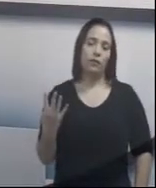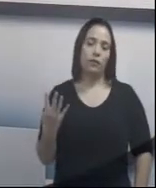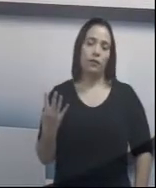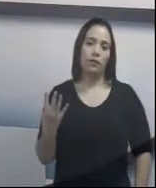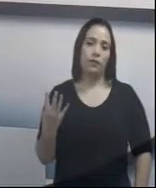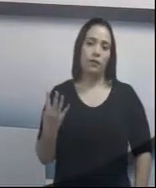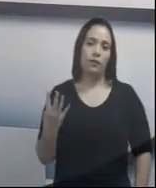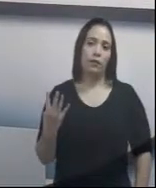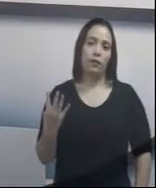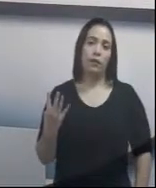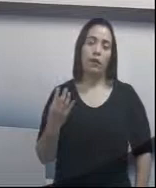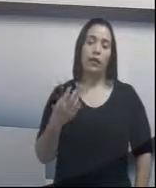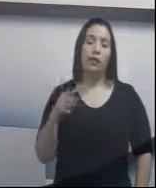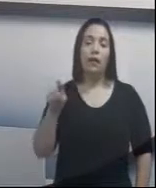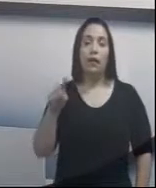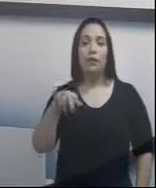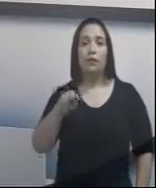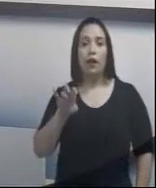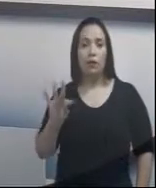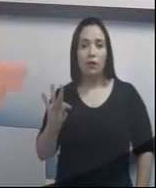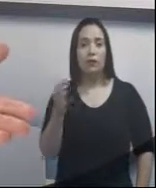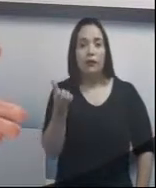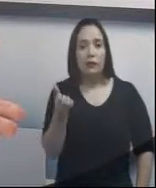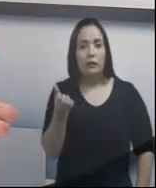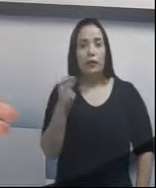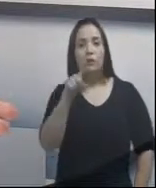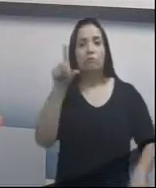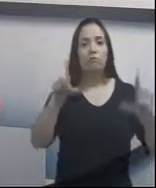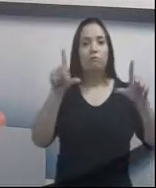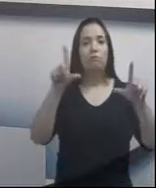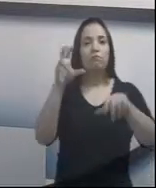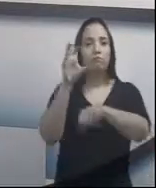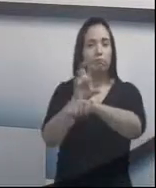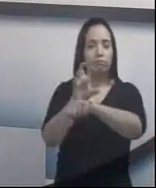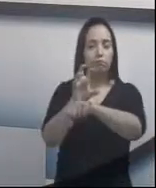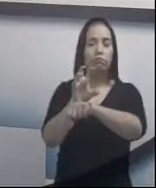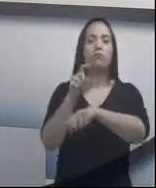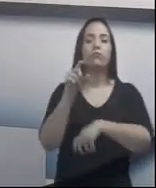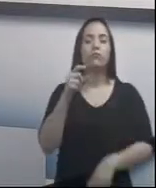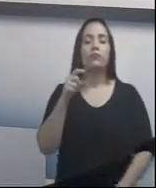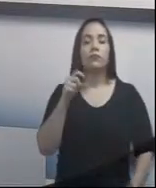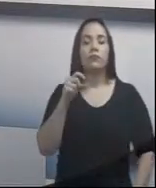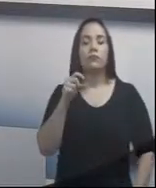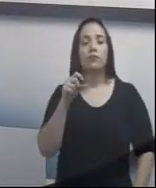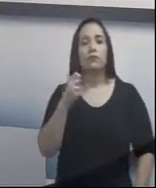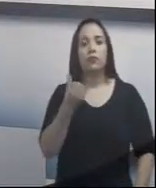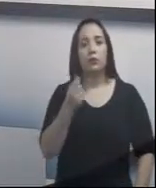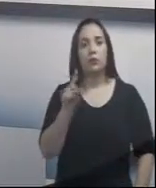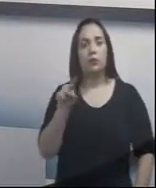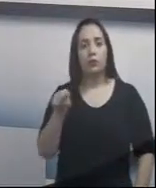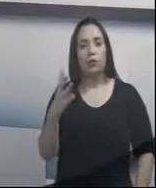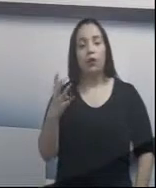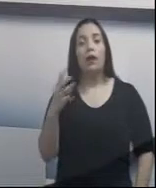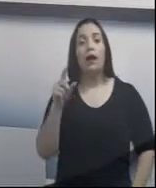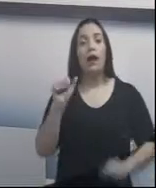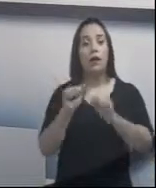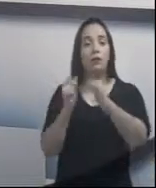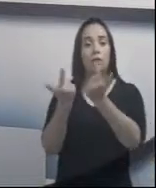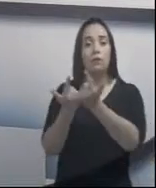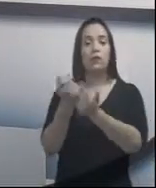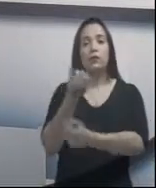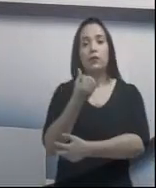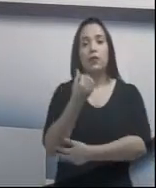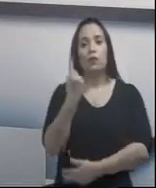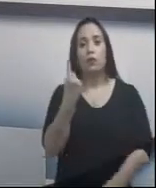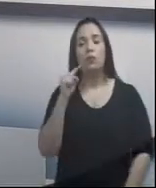61.4 e canal 6 da NET. Se você tiver televisão fechada, canal 6 da NET. Se televisão aberta, 61.4. Na TV Assembleia, é o